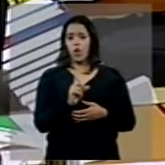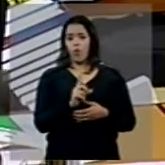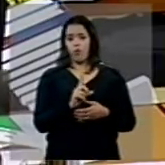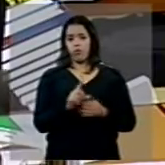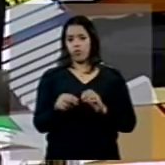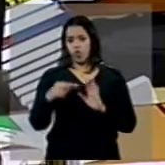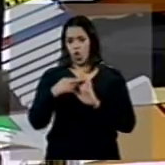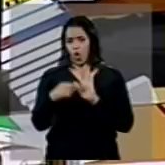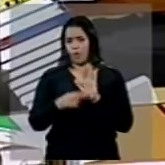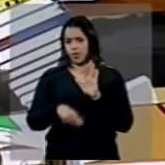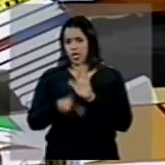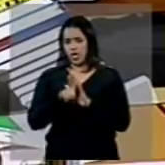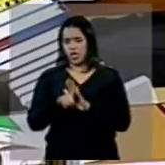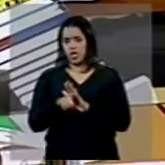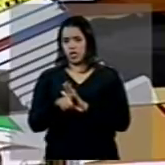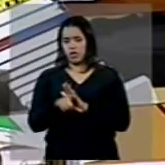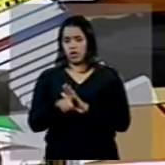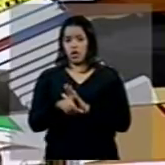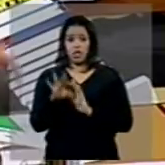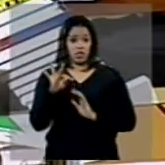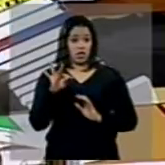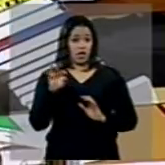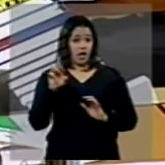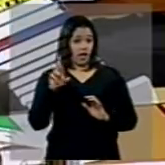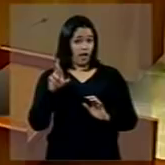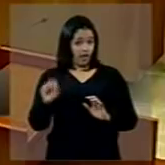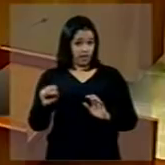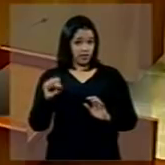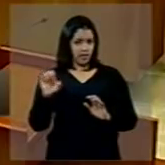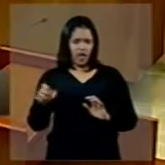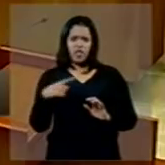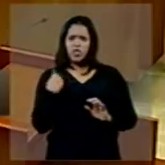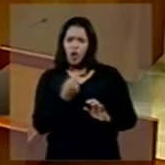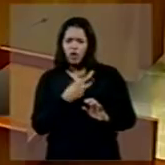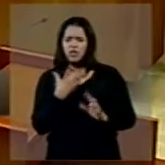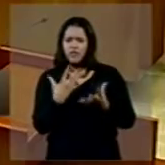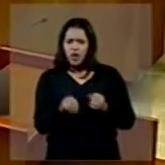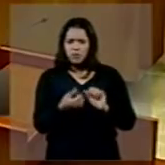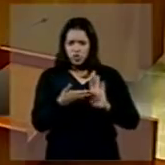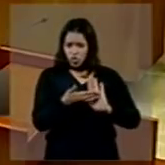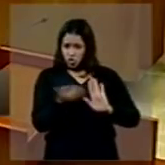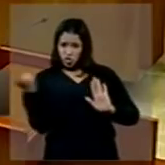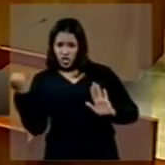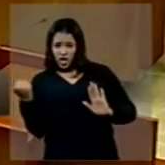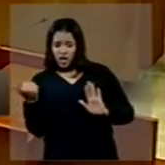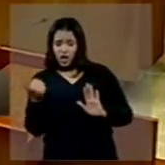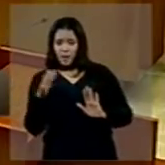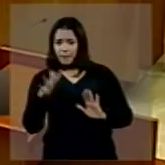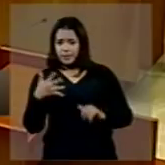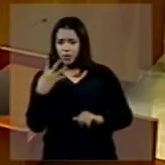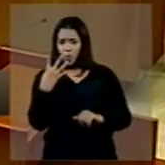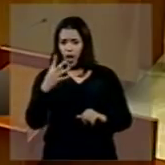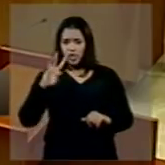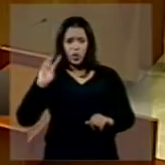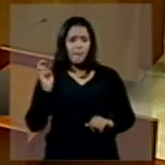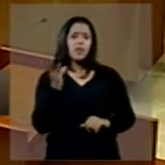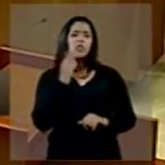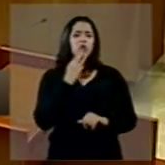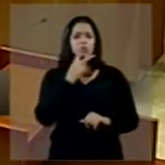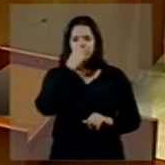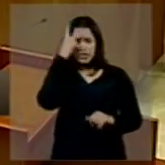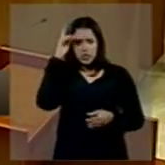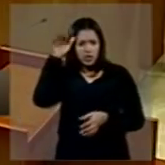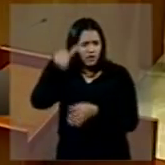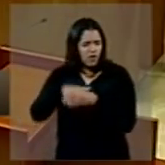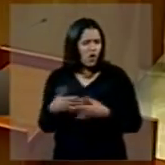legal, pelo TSE, nós vamos excluir cerca de 4 milhões de eleitores